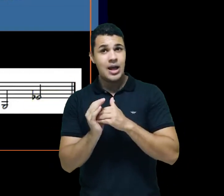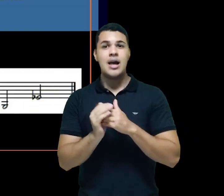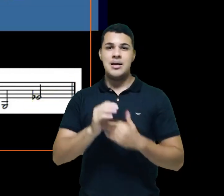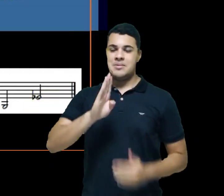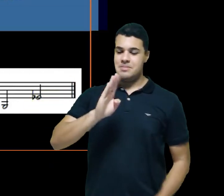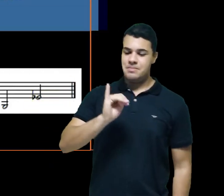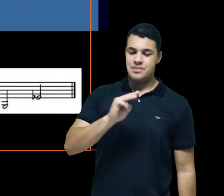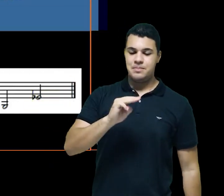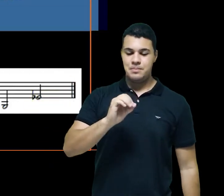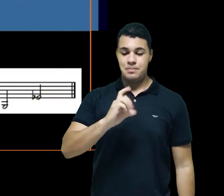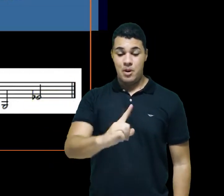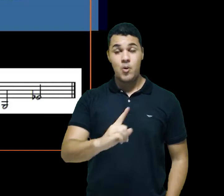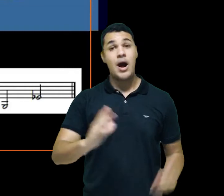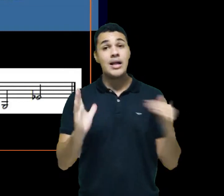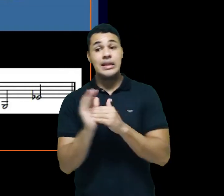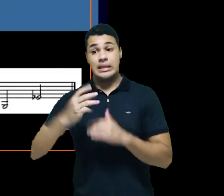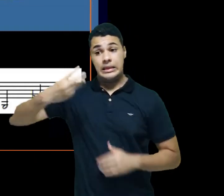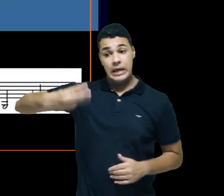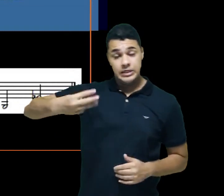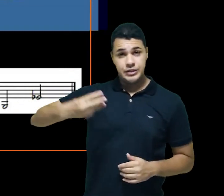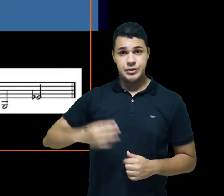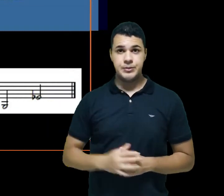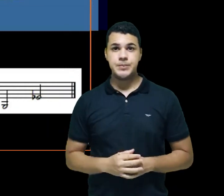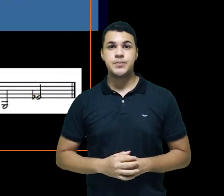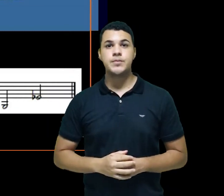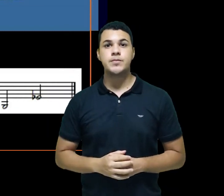a Mi bemol 3.